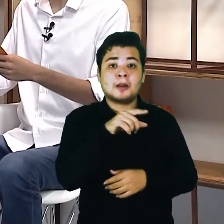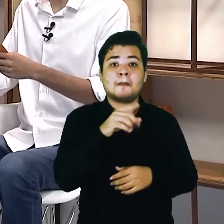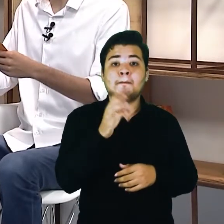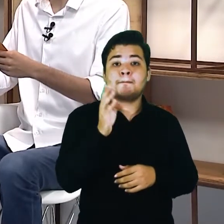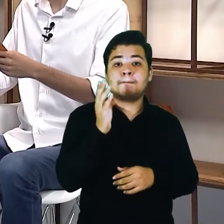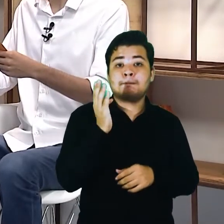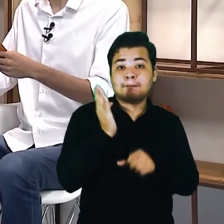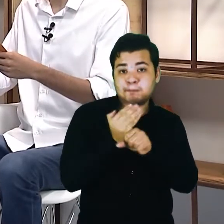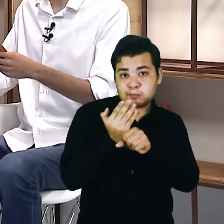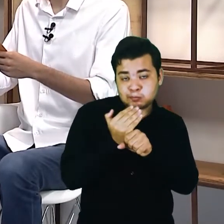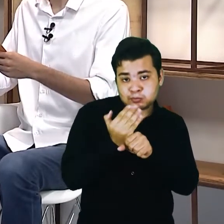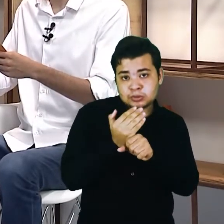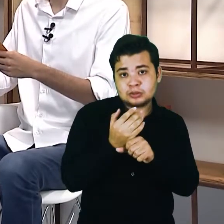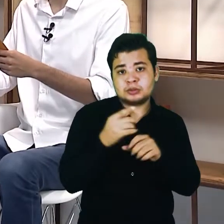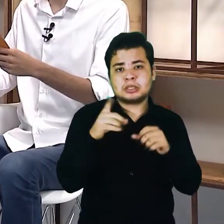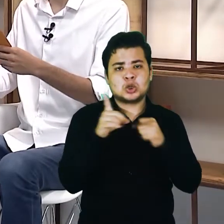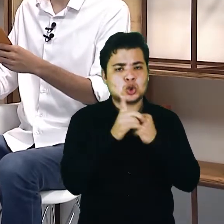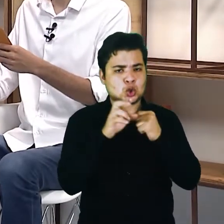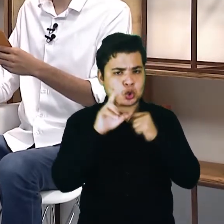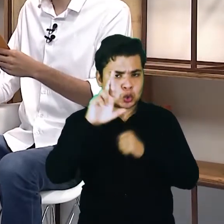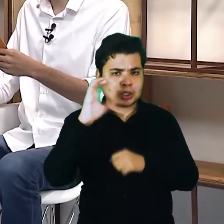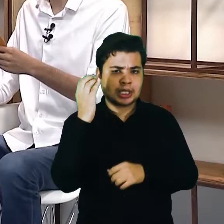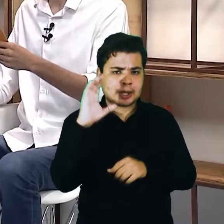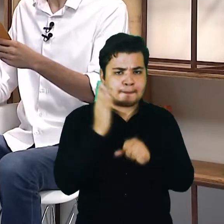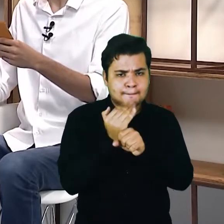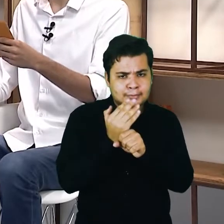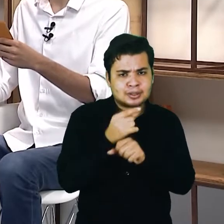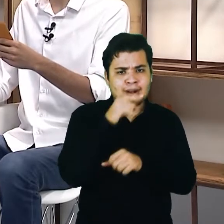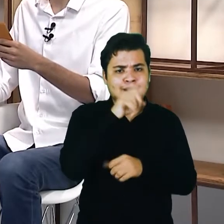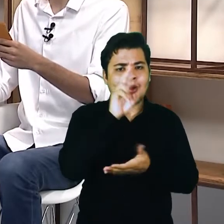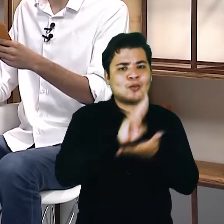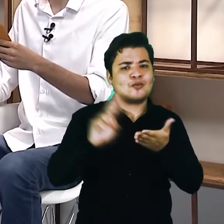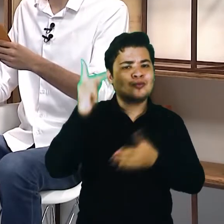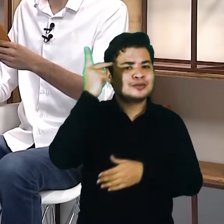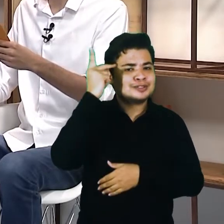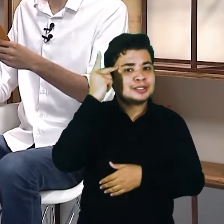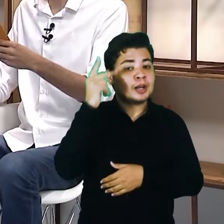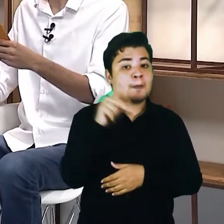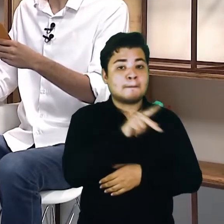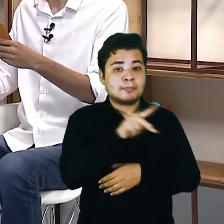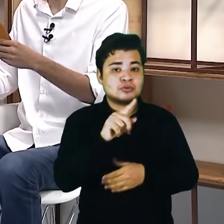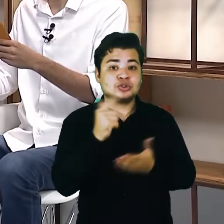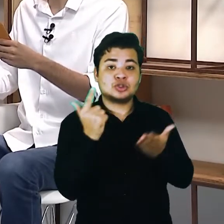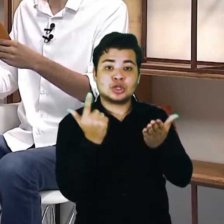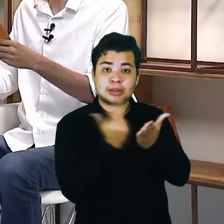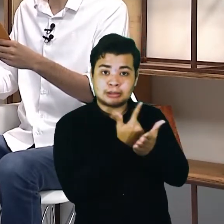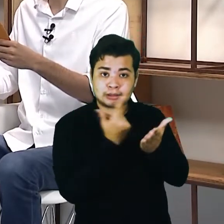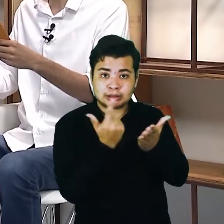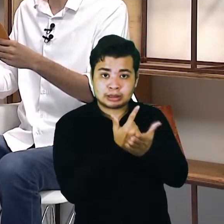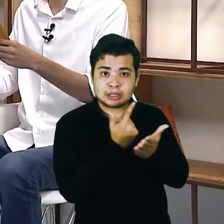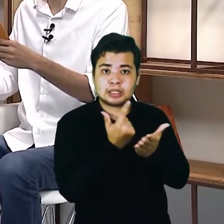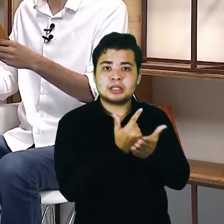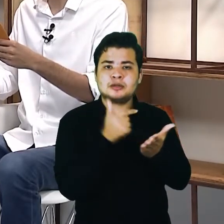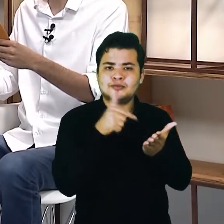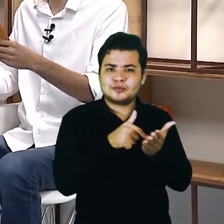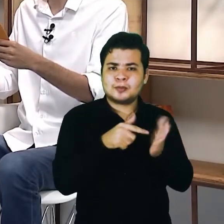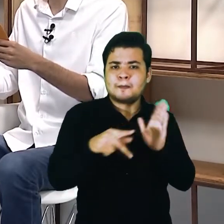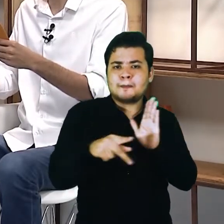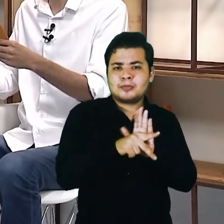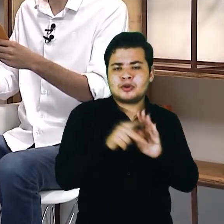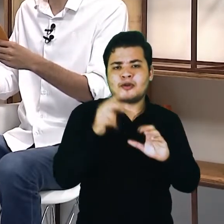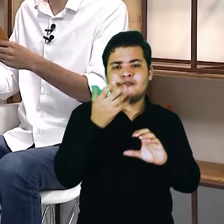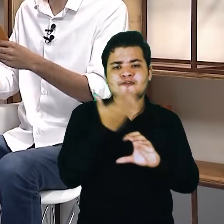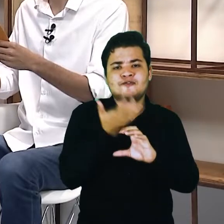bióloga, doutora em Ciências Biológicas pela Universidade de São Paulo, professora e autora do livro Flora dos Estados de Goiás